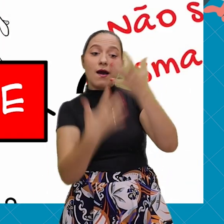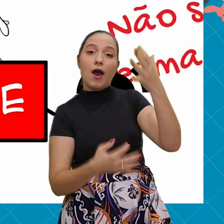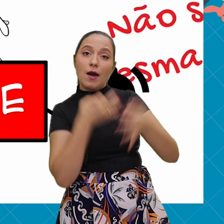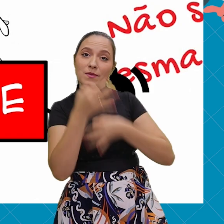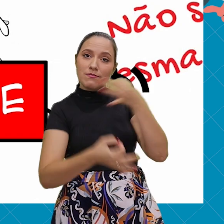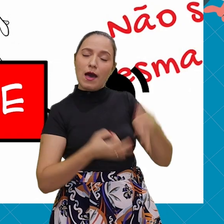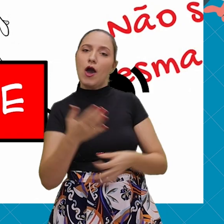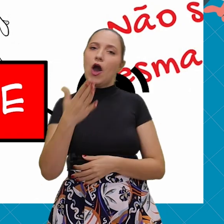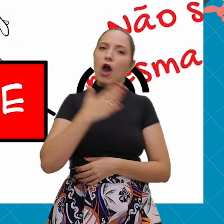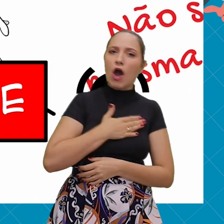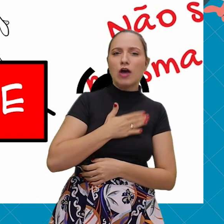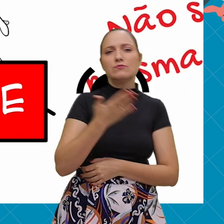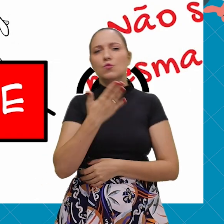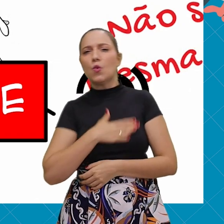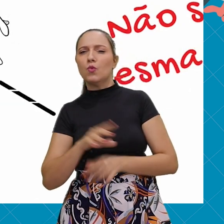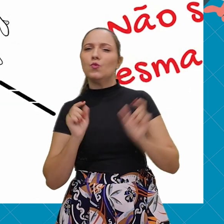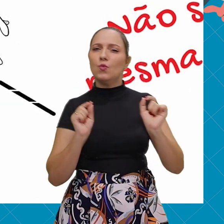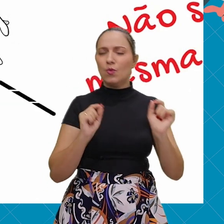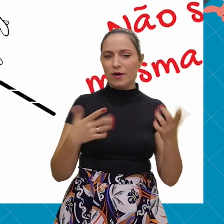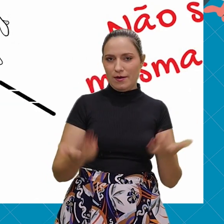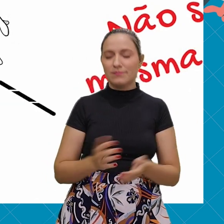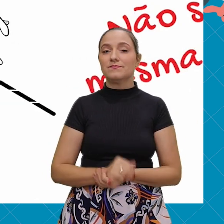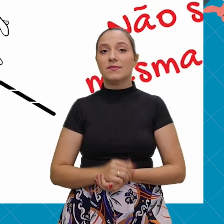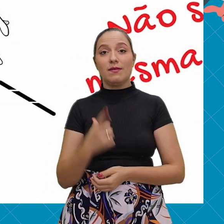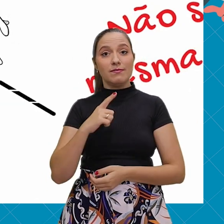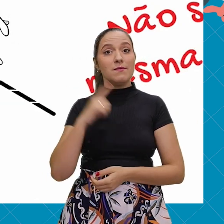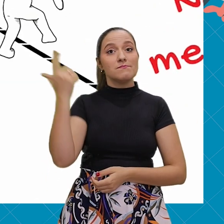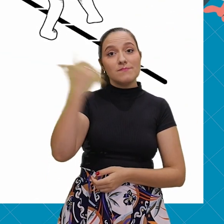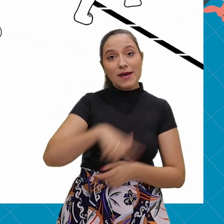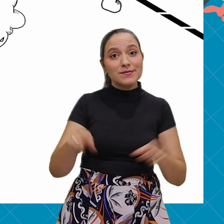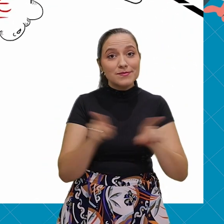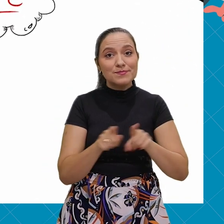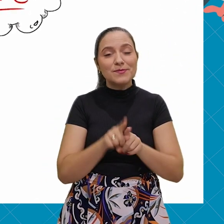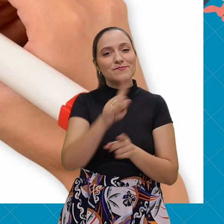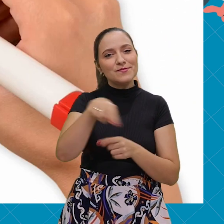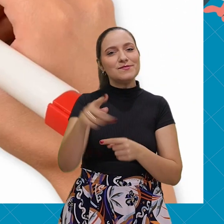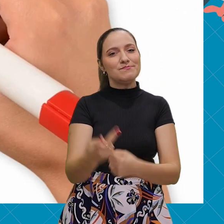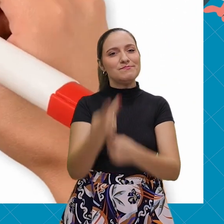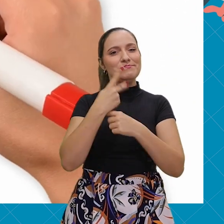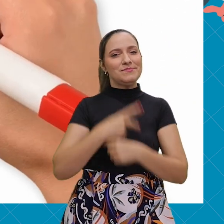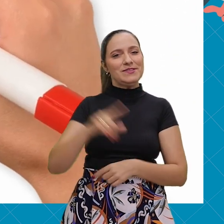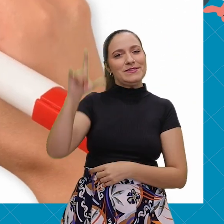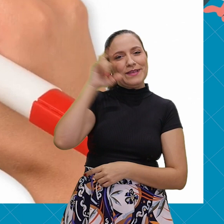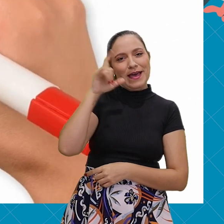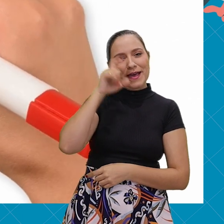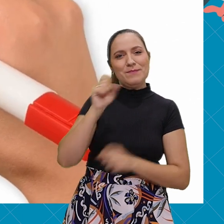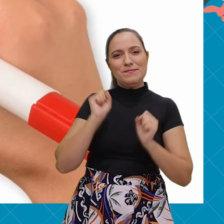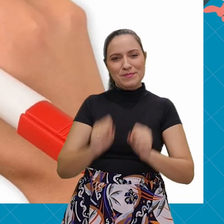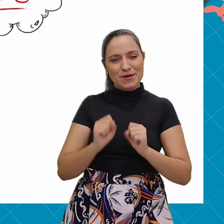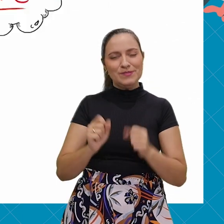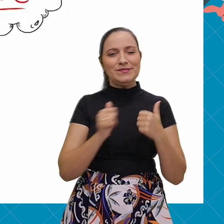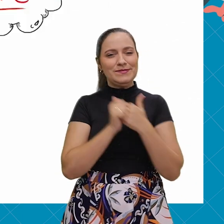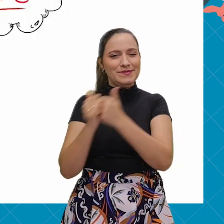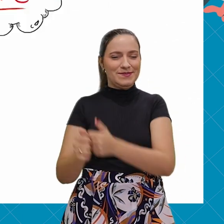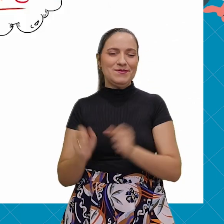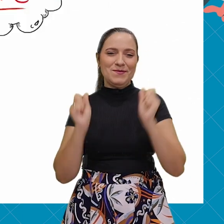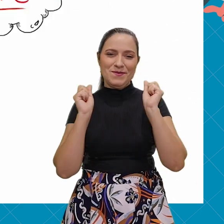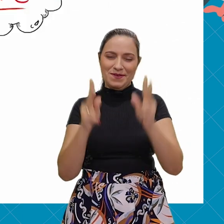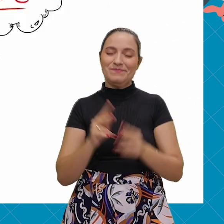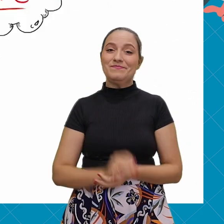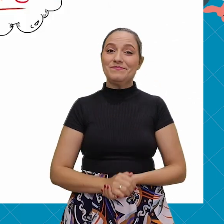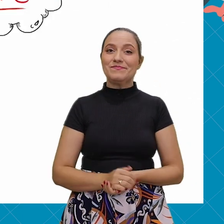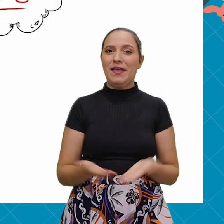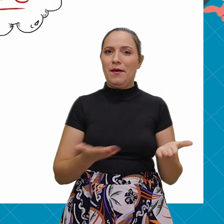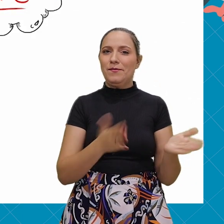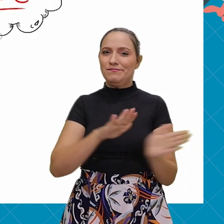aí dizendo o que você gostou e também o que você não gostou. E para nos acompanhar mais de perto, temos também o nosso Instagram, beleza? Valeu, bora lá para a conclusão